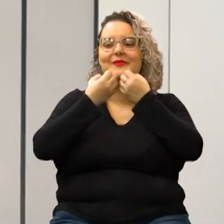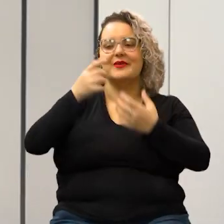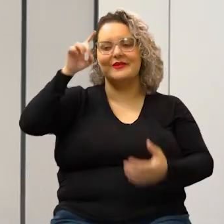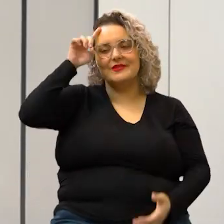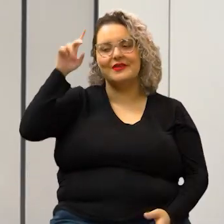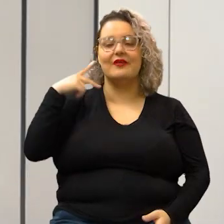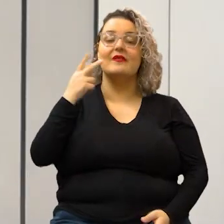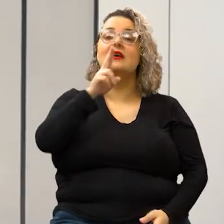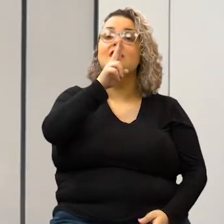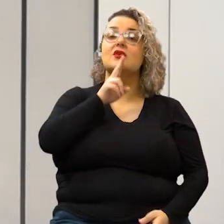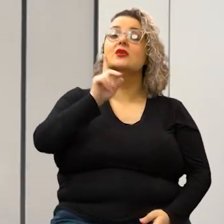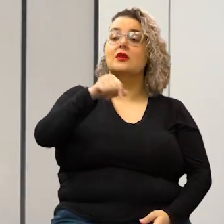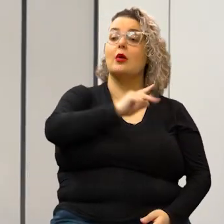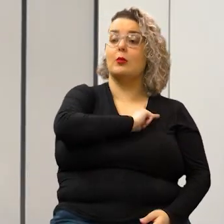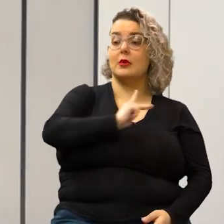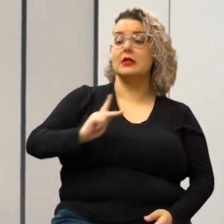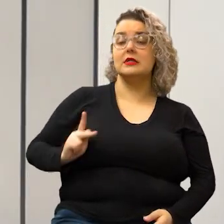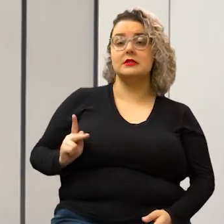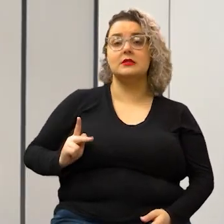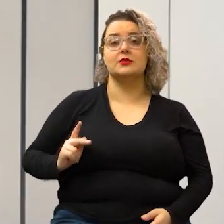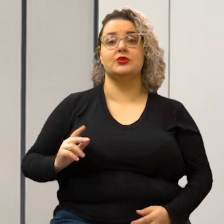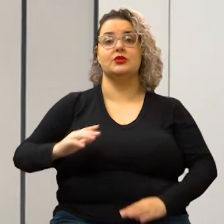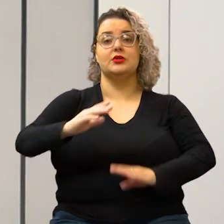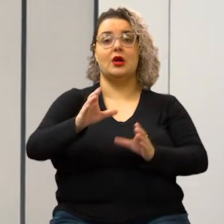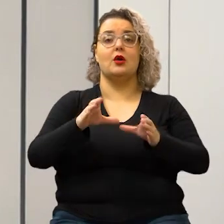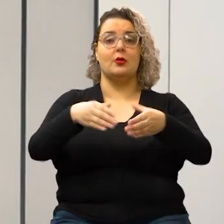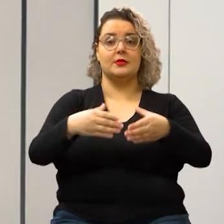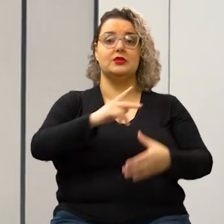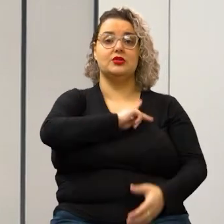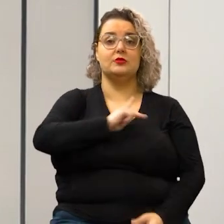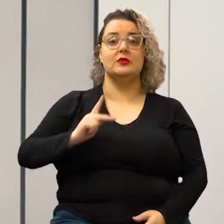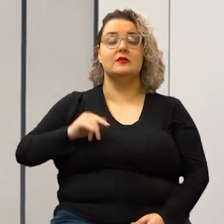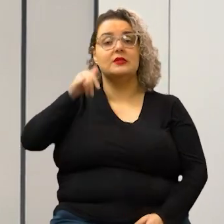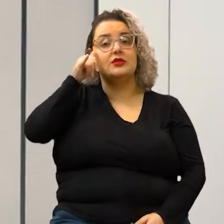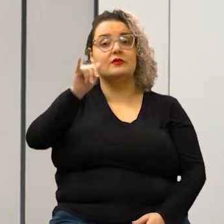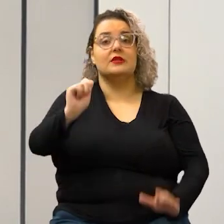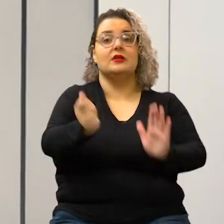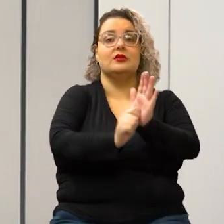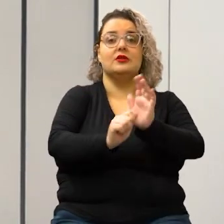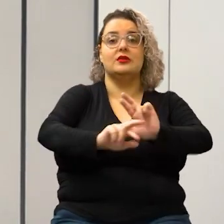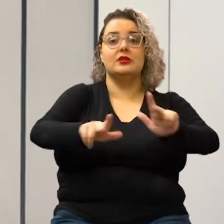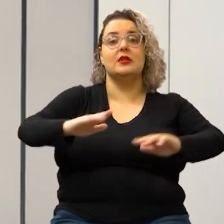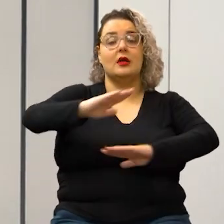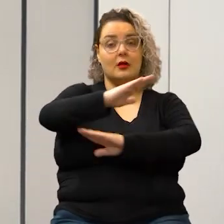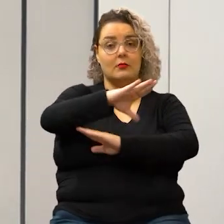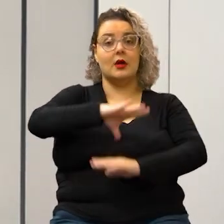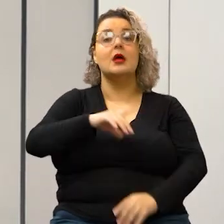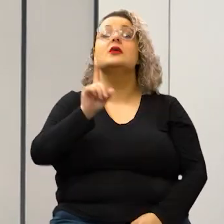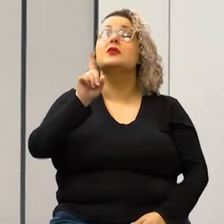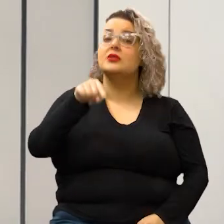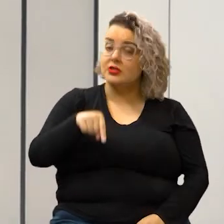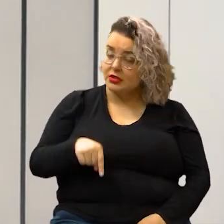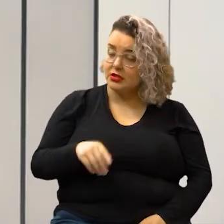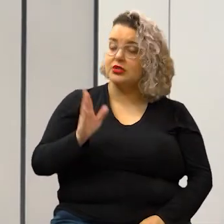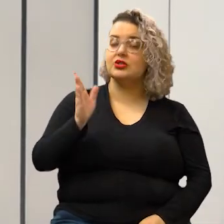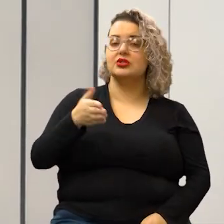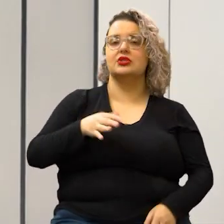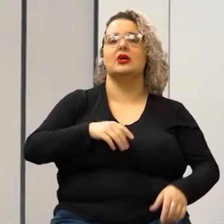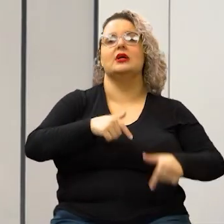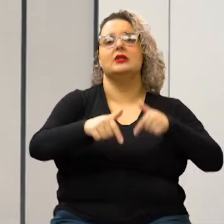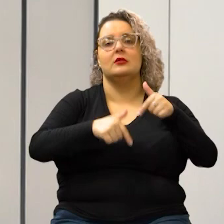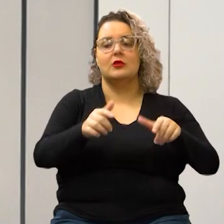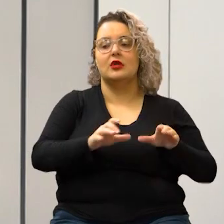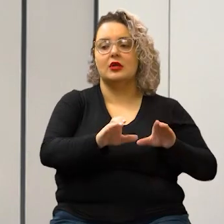Nelson Oser, que é o presidente da Comissão de Prevenção às Drogas aqui na Câmara Municipal de Campinas. Ele que já trabalhou na